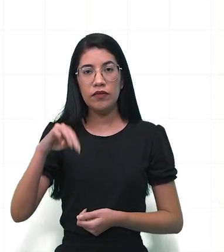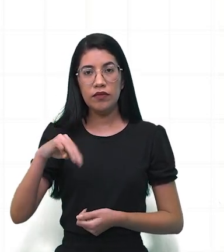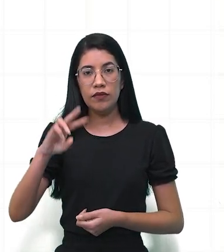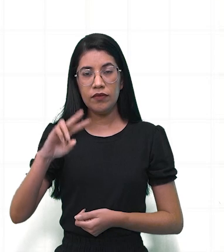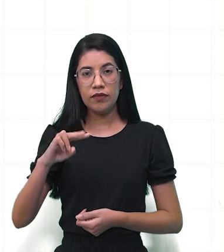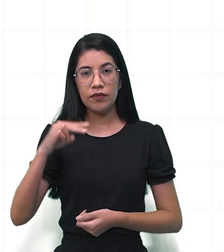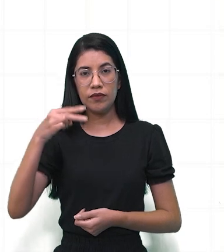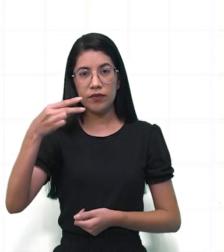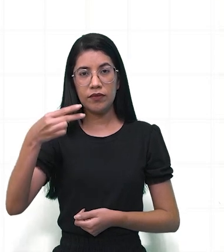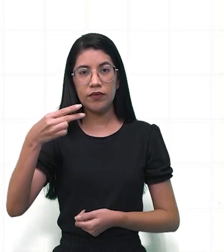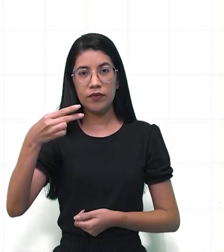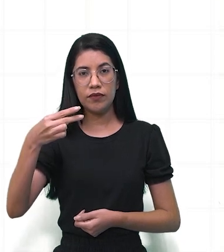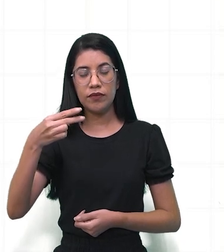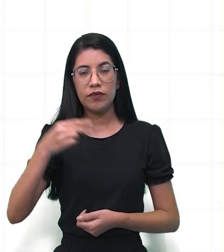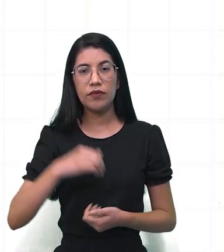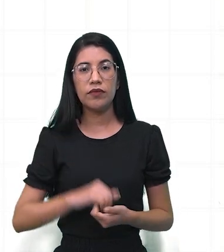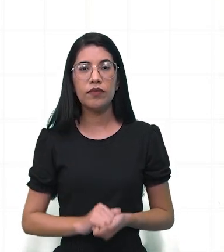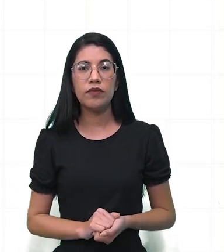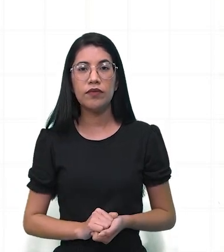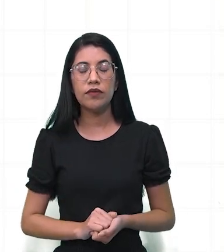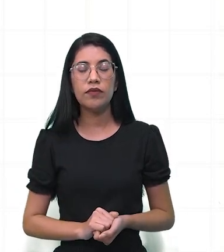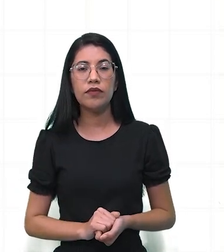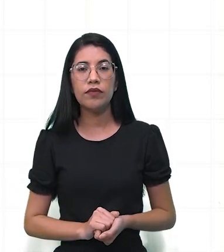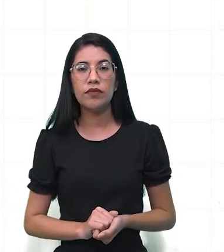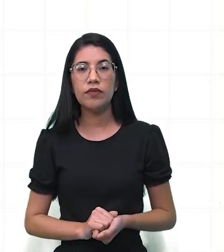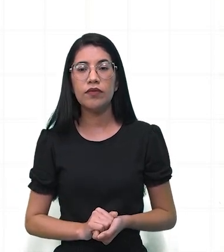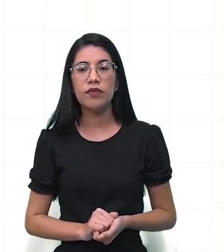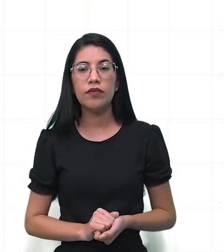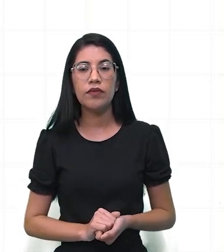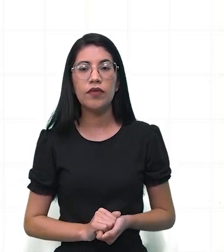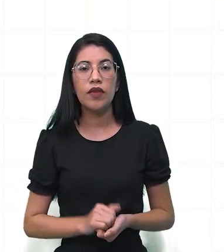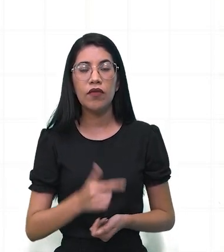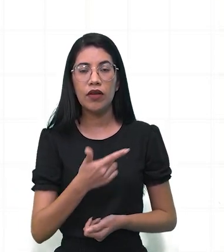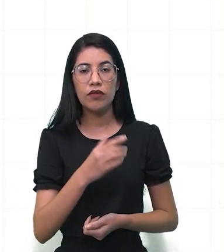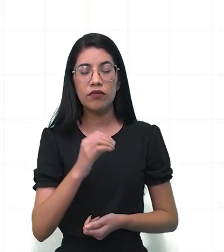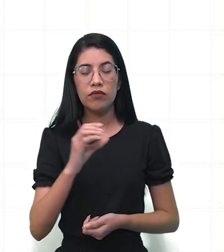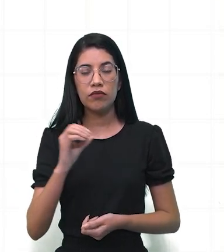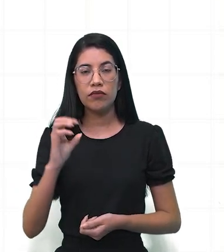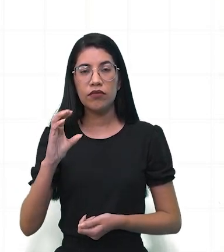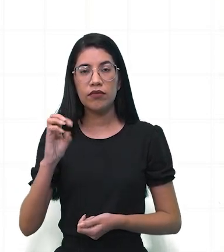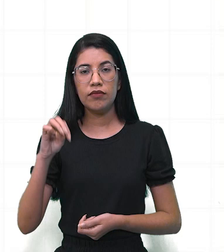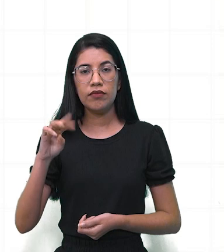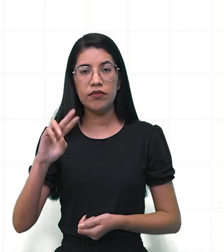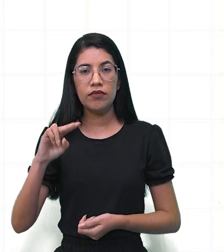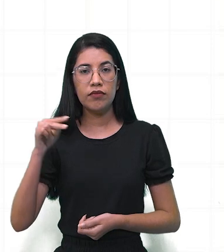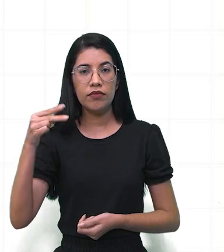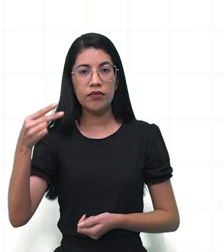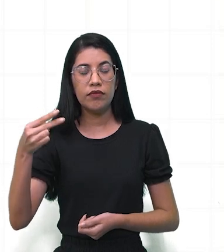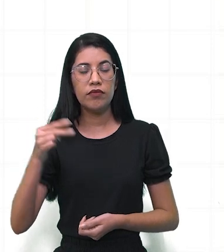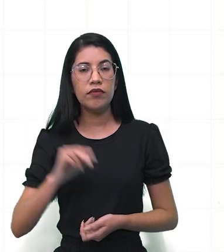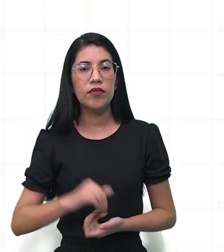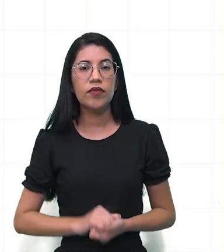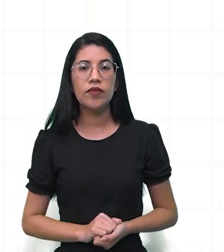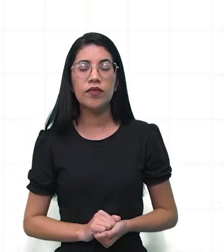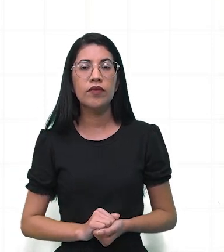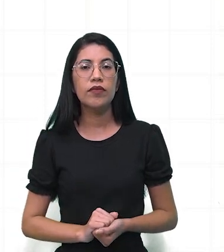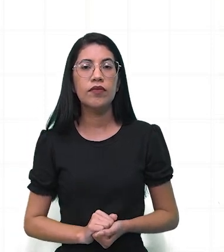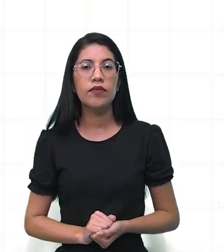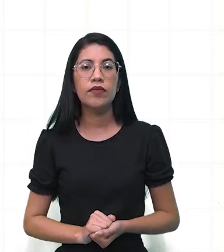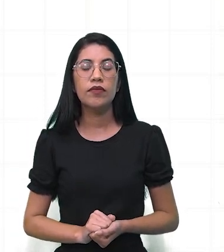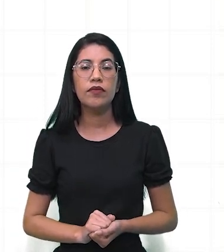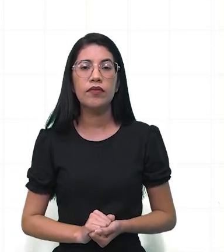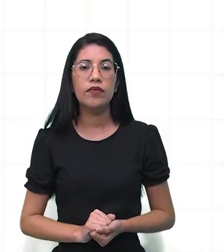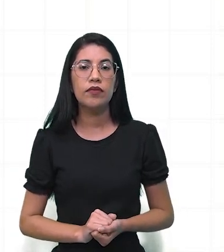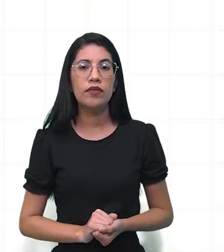centímetros quadrados, tá? 200 centímetros quadrados. Tudo bem? Bom,